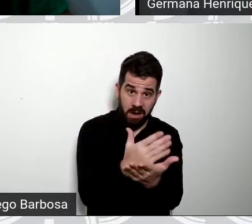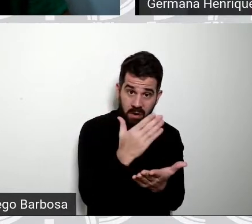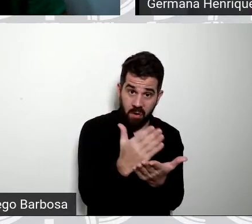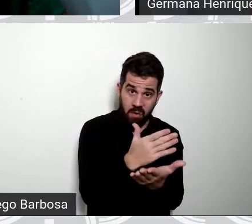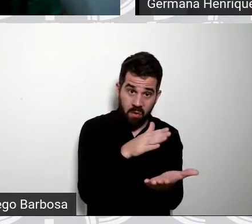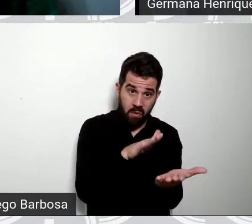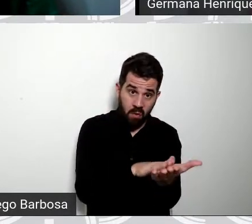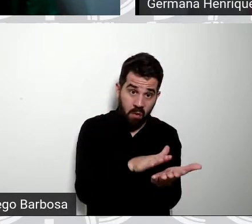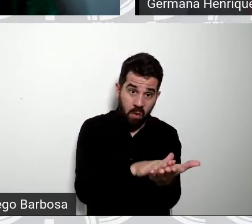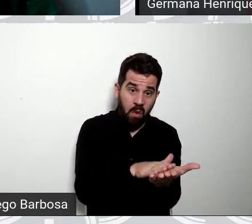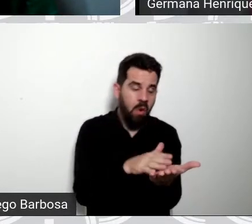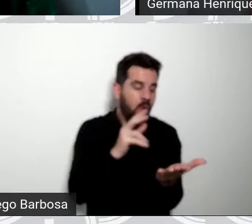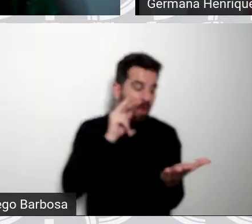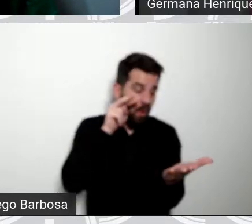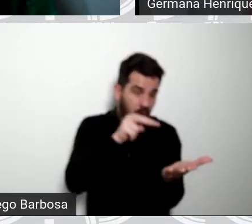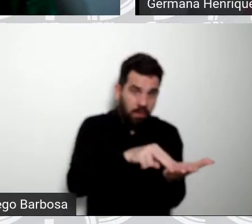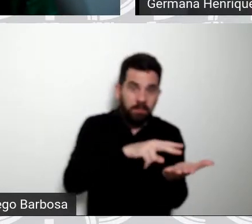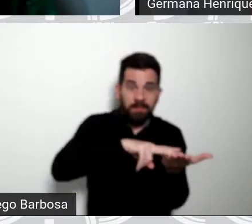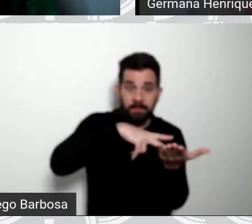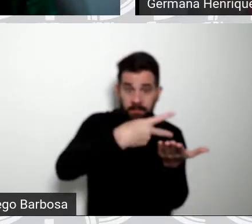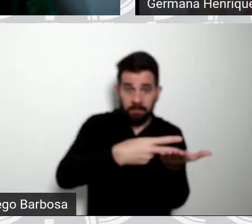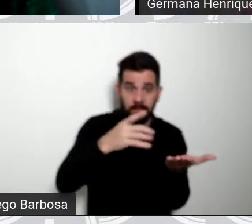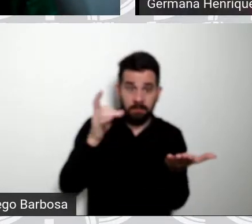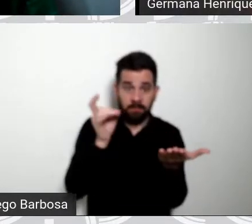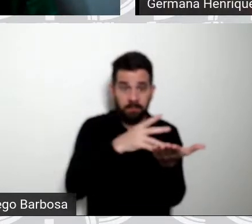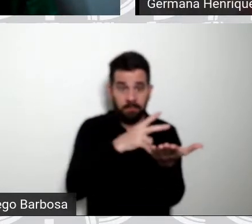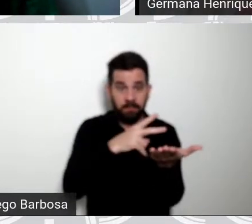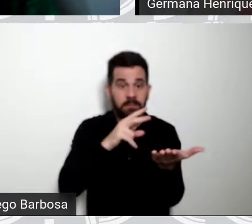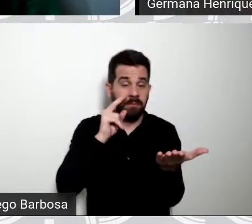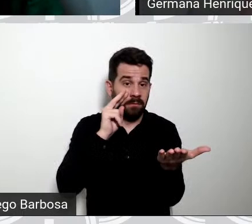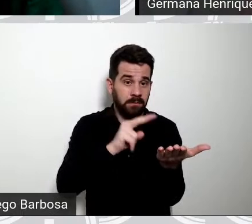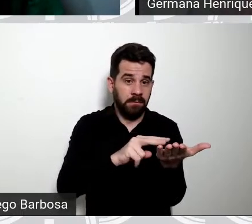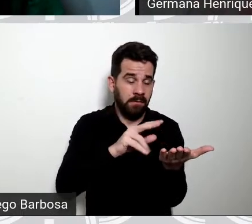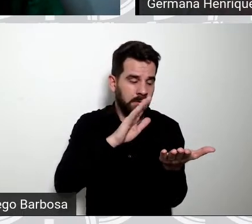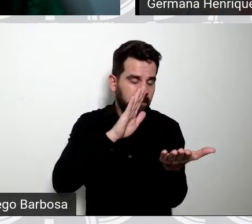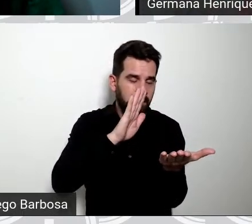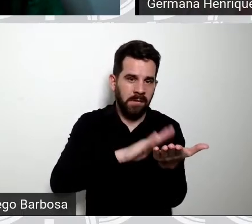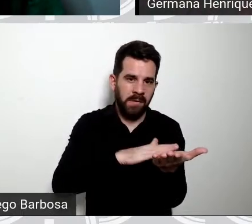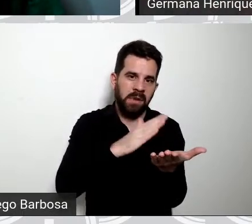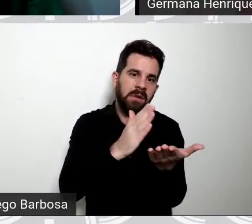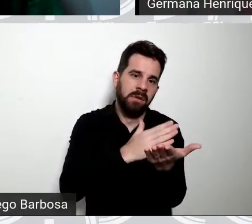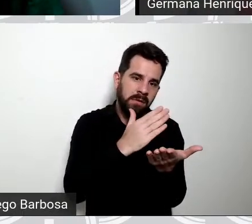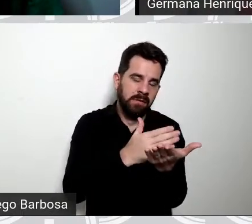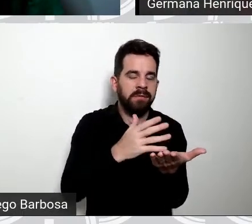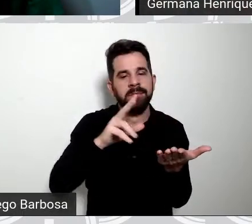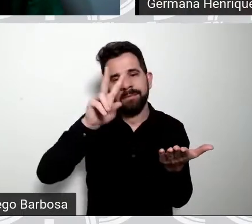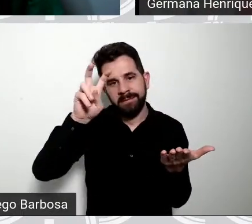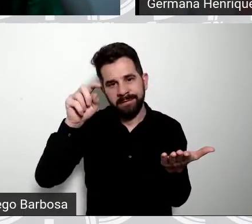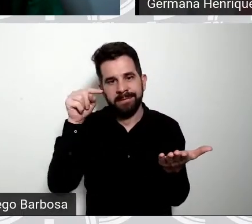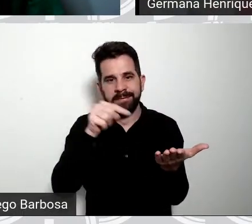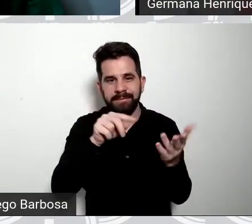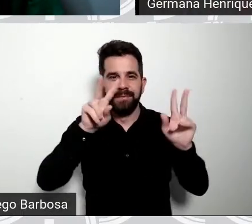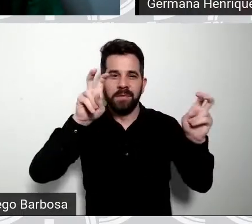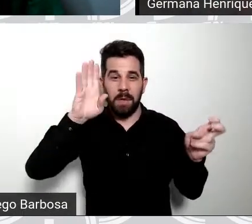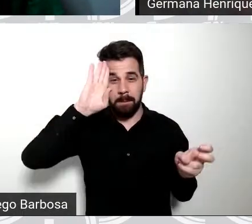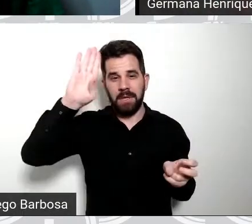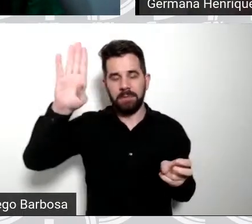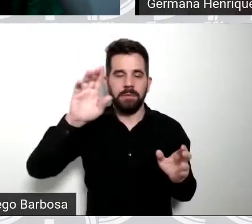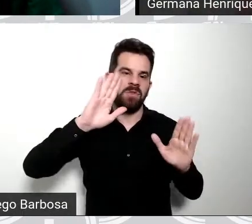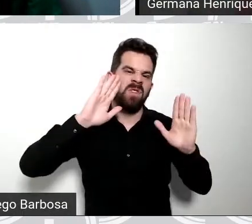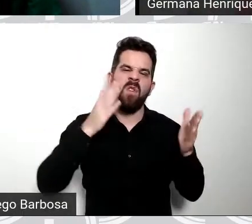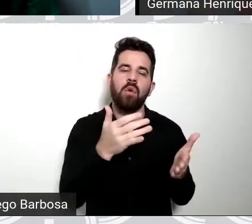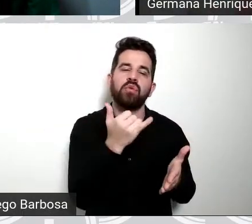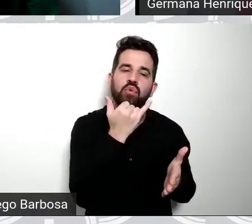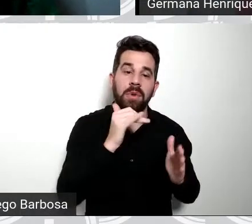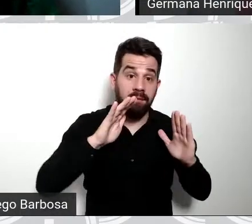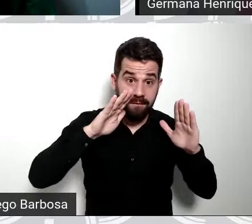traduzida, ou por meio, quer dizer, tendo como tema, como foco, melhor dizendo, a